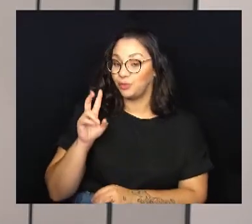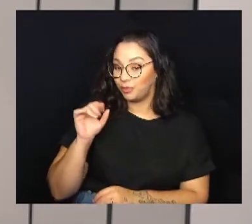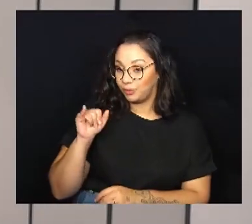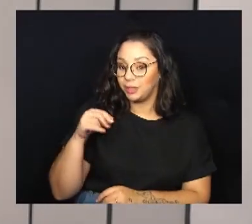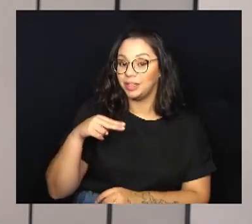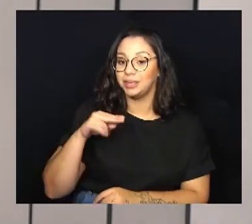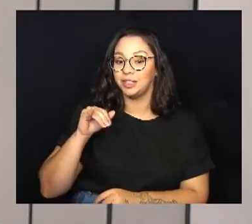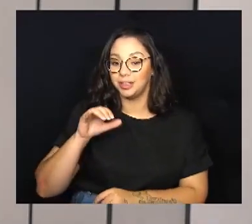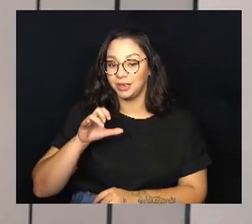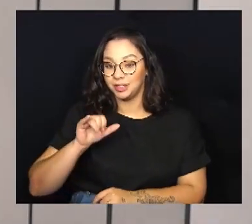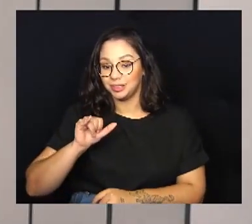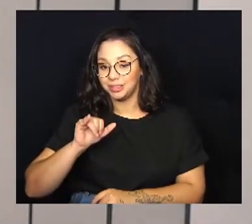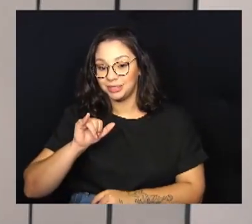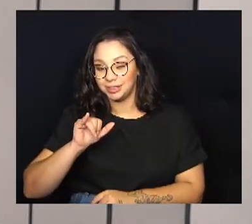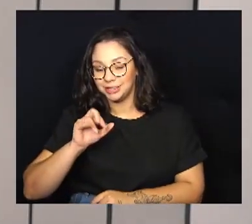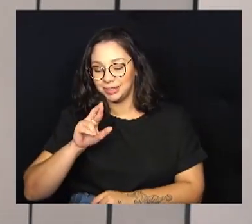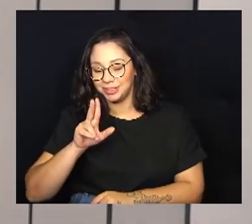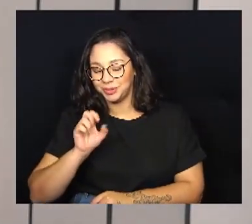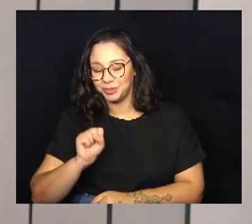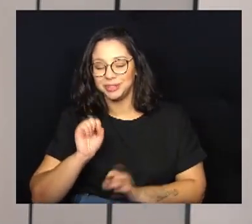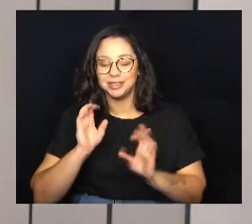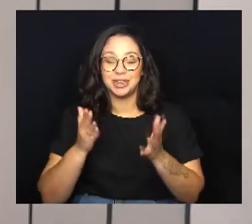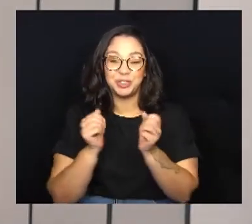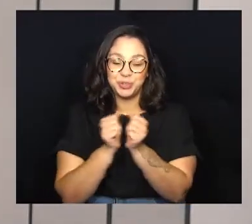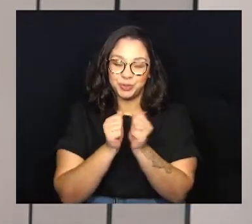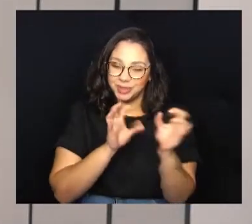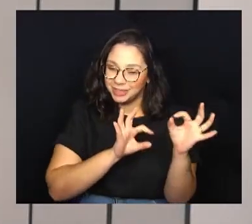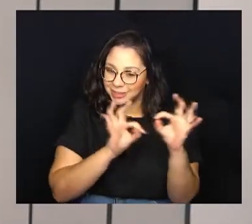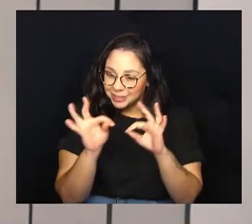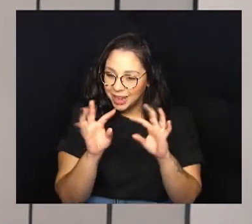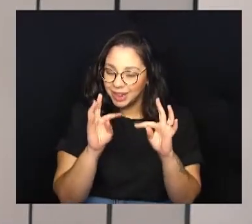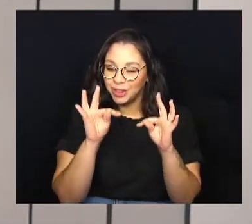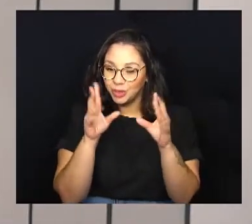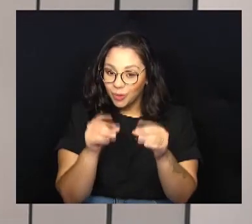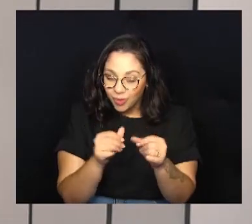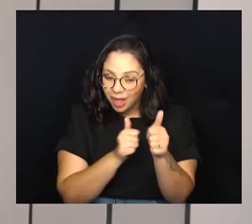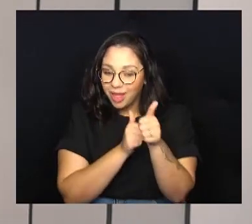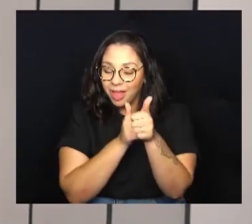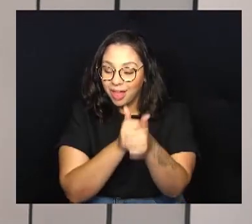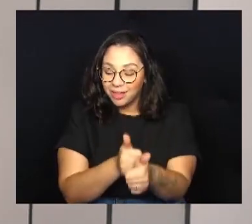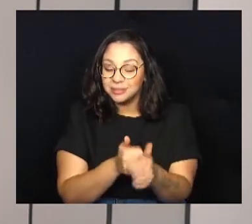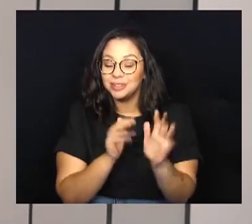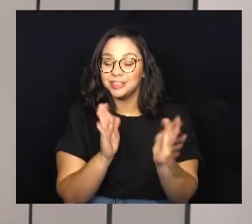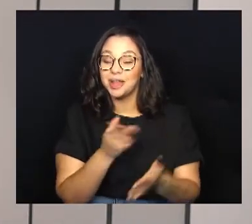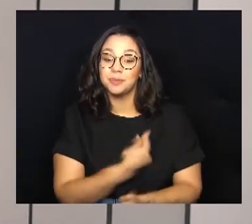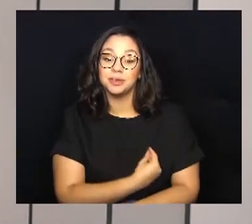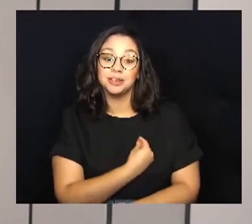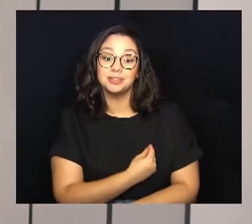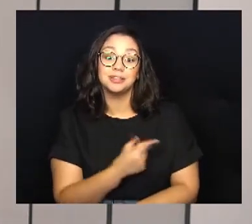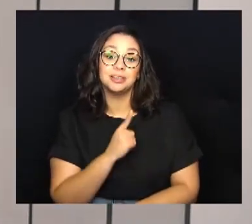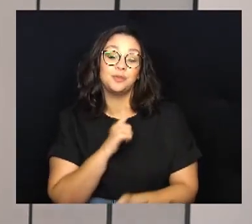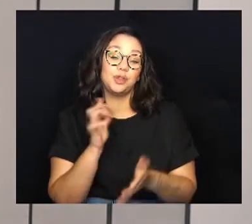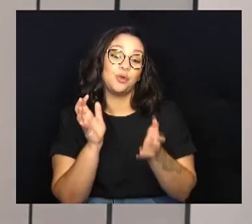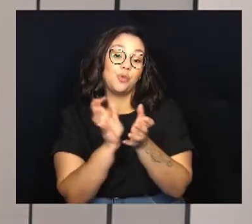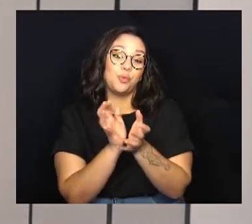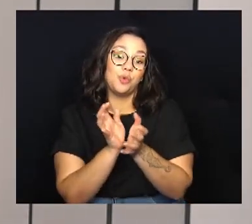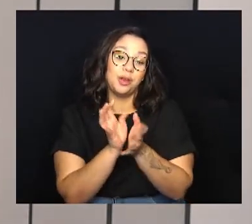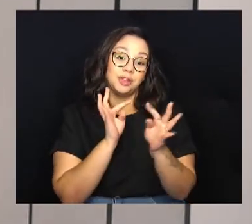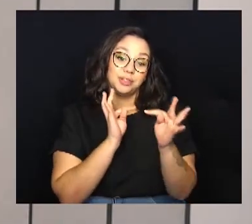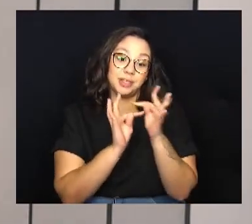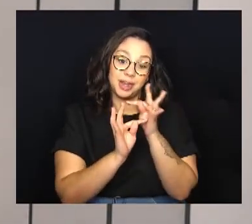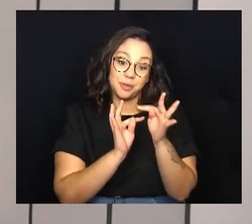estamos subfinanciados. Ele colocou isso. E outra coisa, nós temos que pensar em termos de metrópole também, porque nós temos que ter um